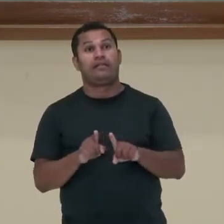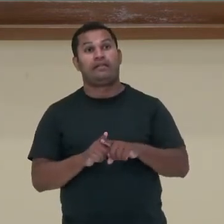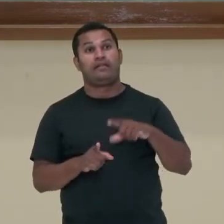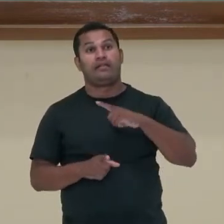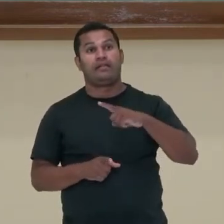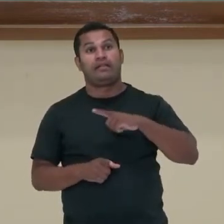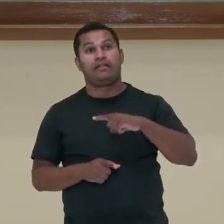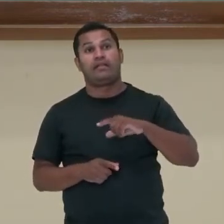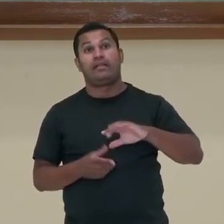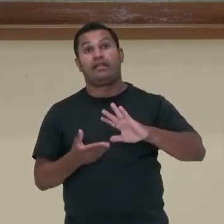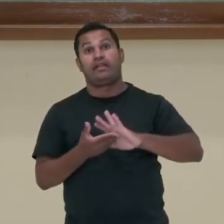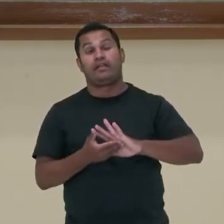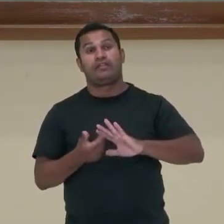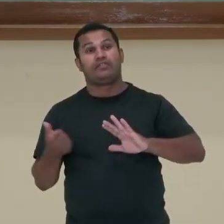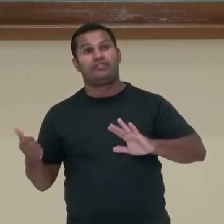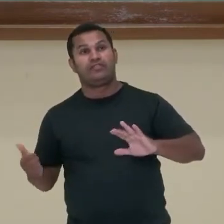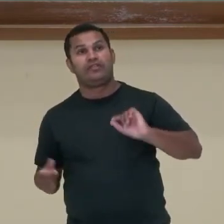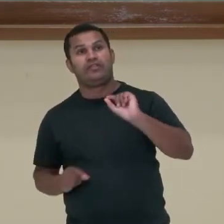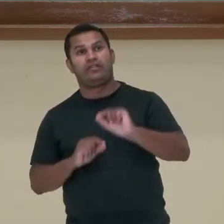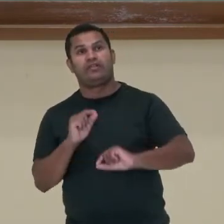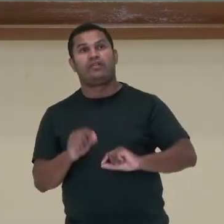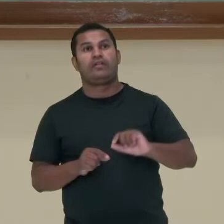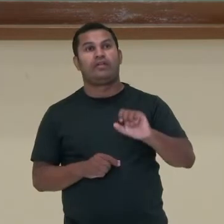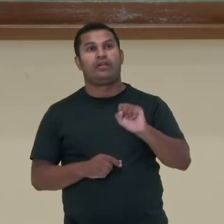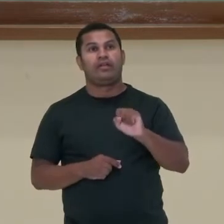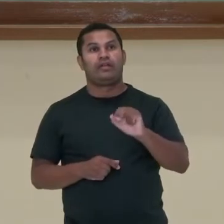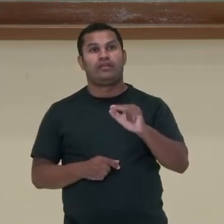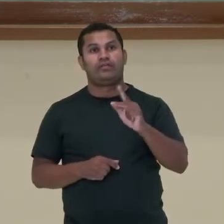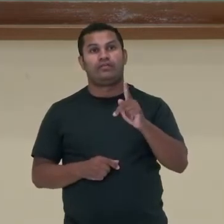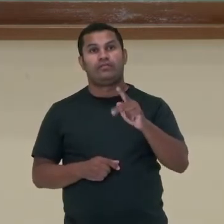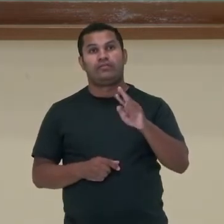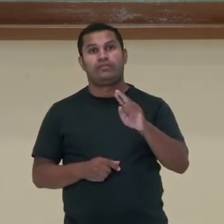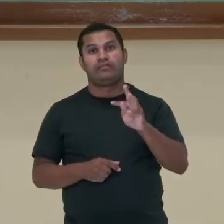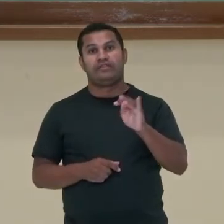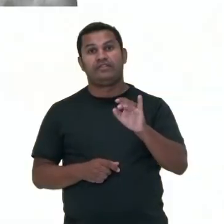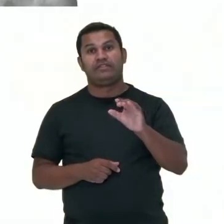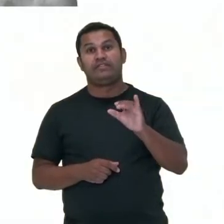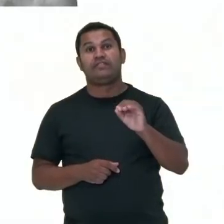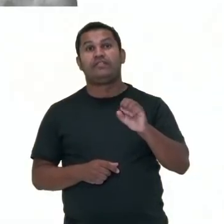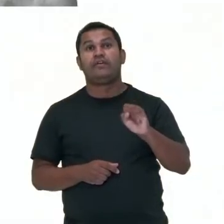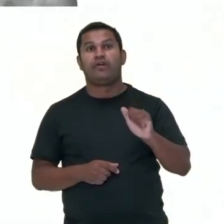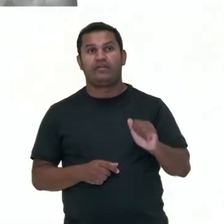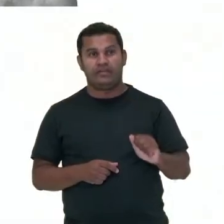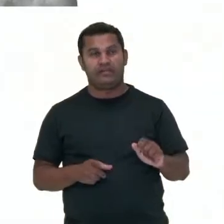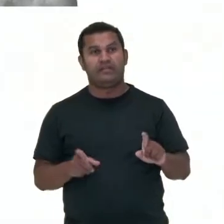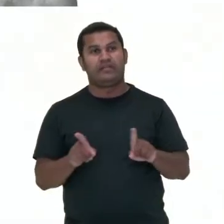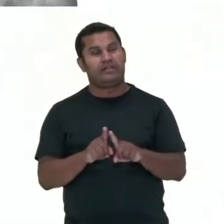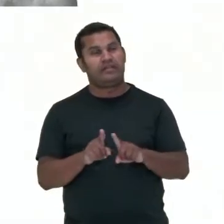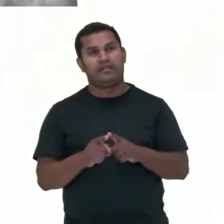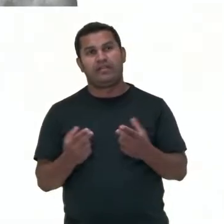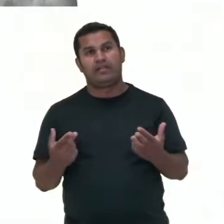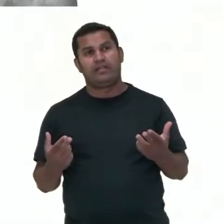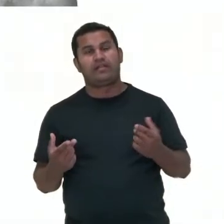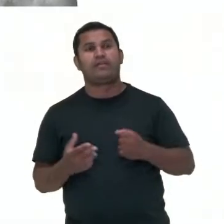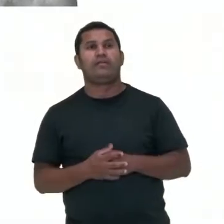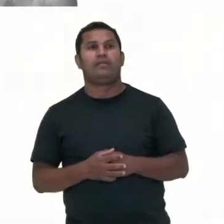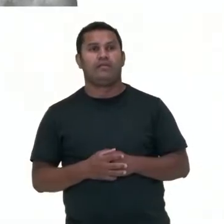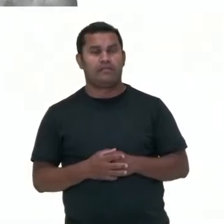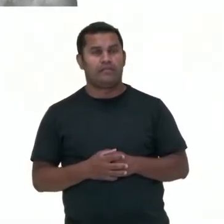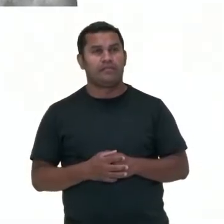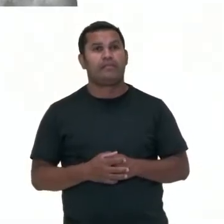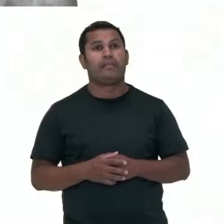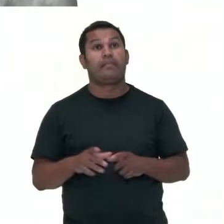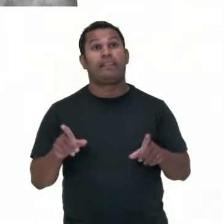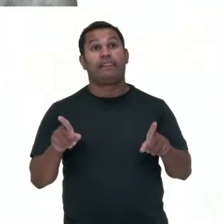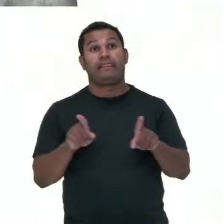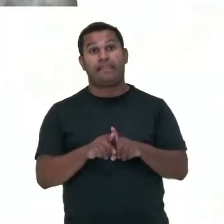superstição cai de lado e o homem começa a viver exatamente a realidade. E nós temos inovações trazidas por Giotto di Bondone na arte clássica, são